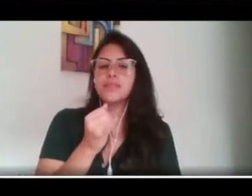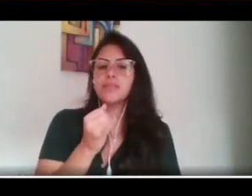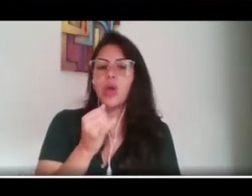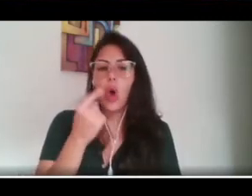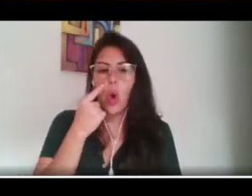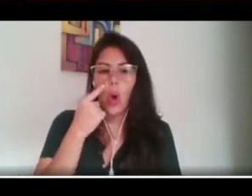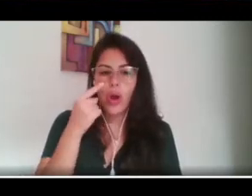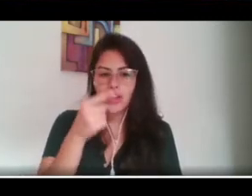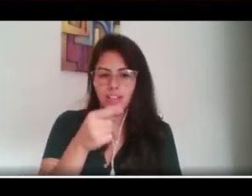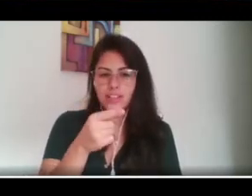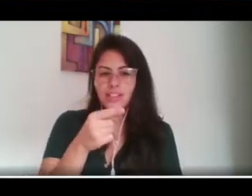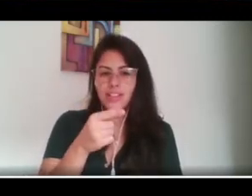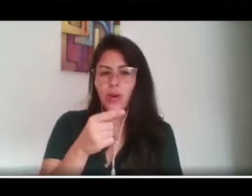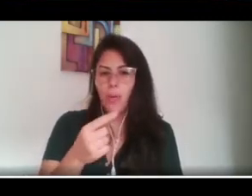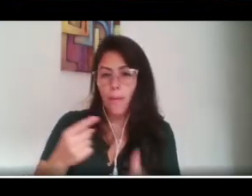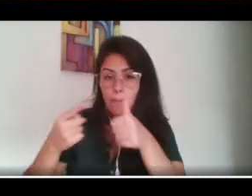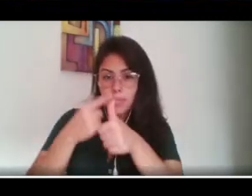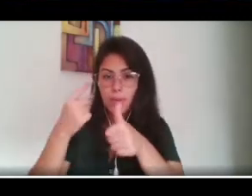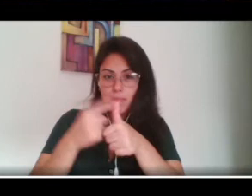que eu desenhei aqui, ó,